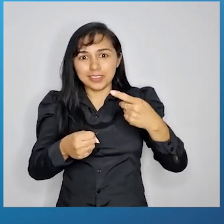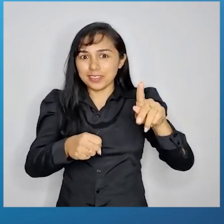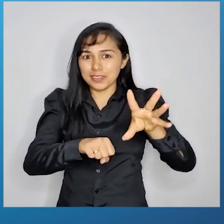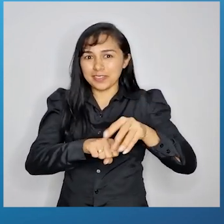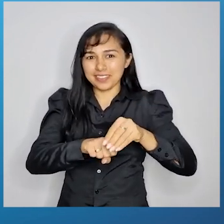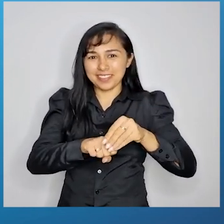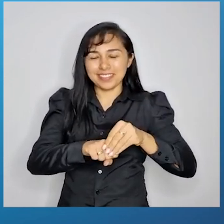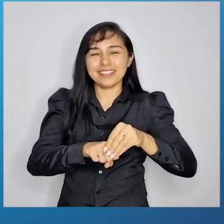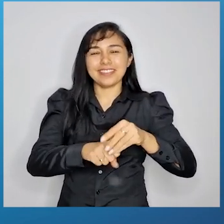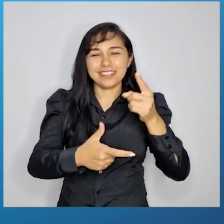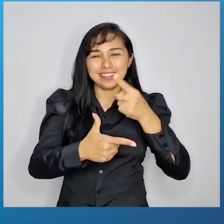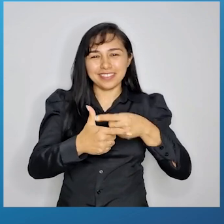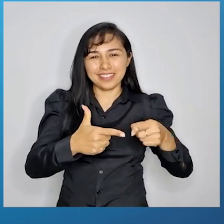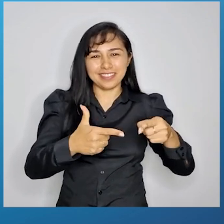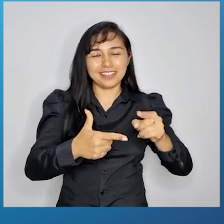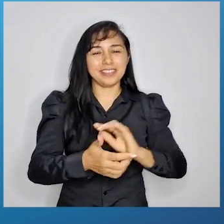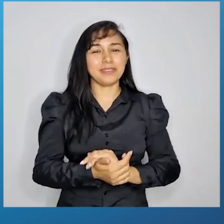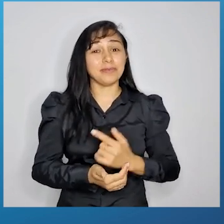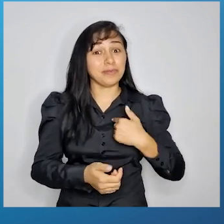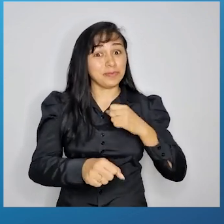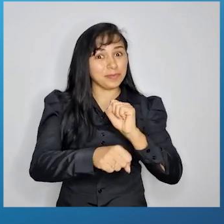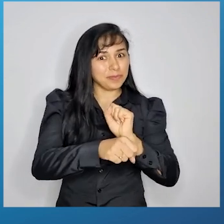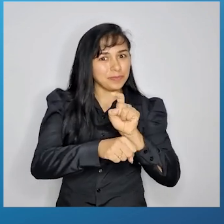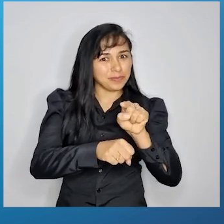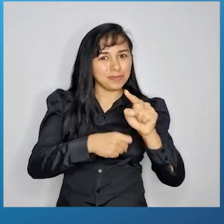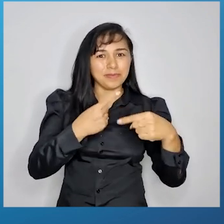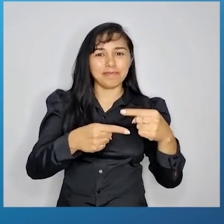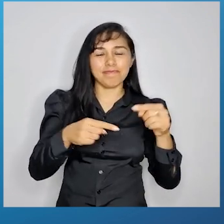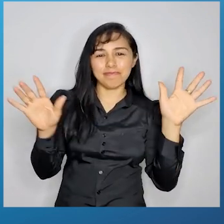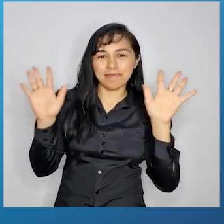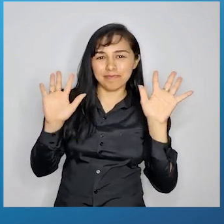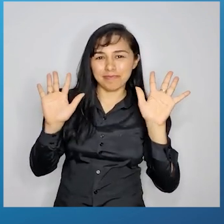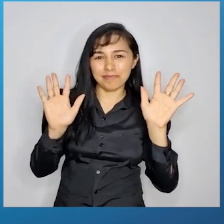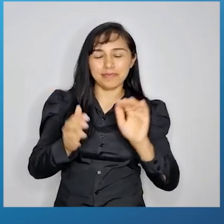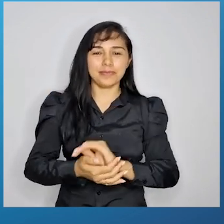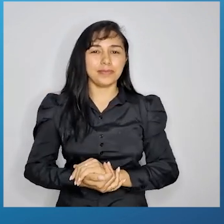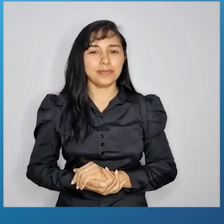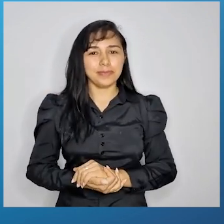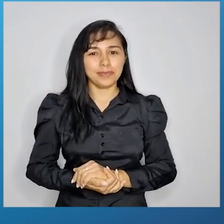conhecimentos sobre a divisão. Eu te espero numa próxima aula. Tchau, tchau!